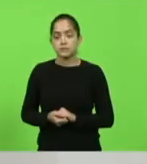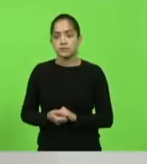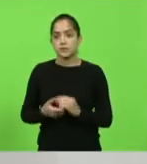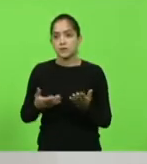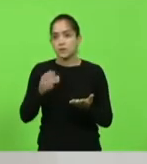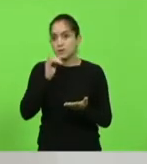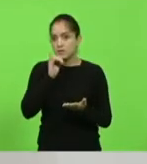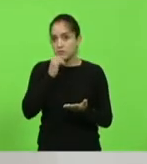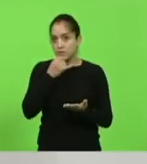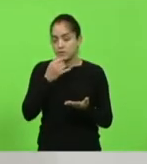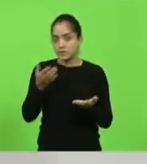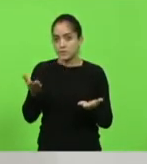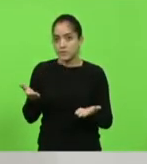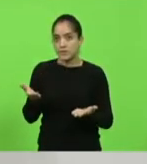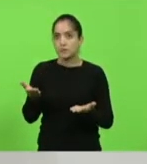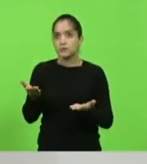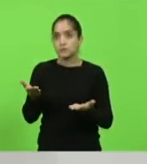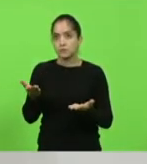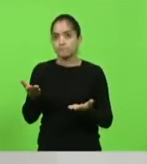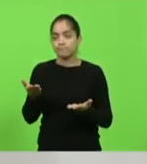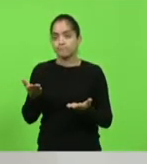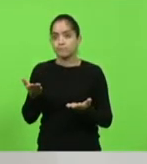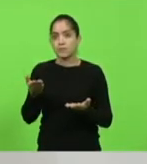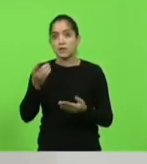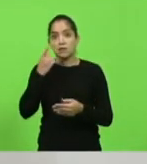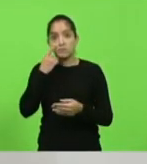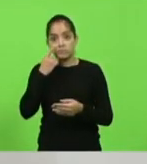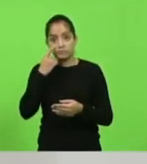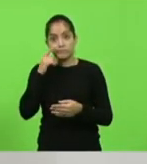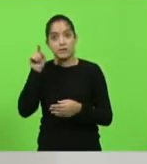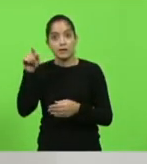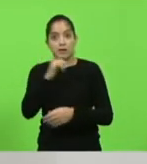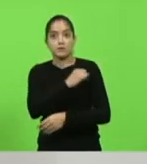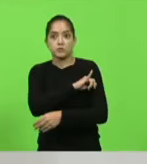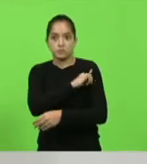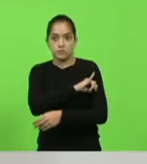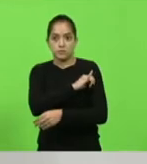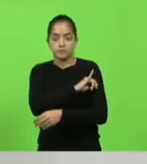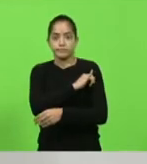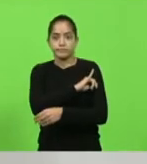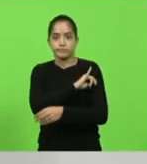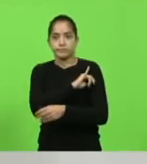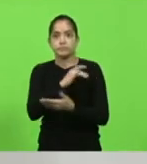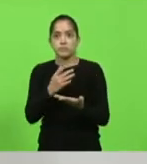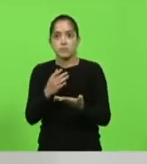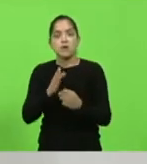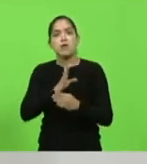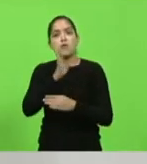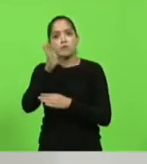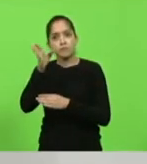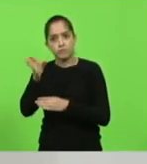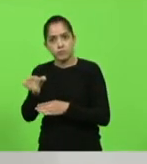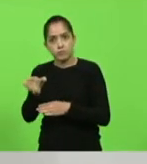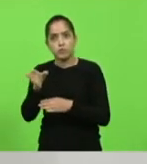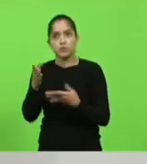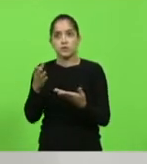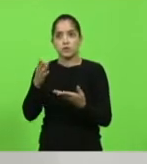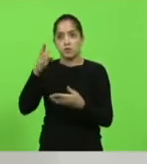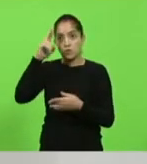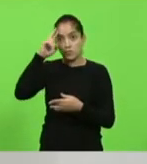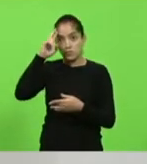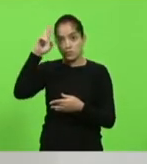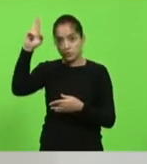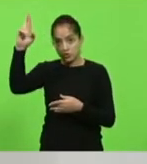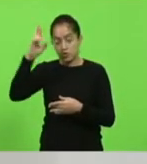infelizmente isso aí o que nós presenciamos no Rio de Janeiro eu estive lá como chefe